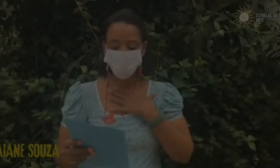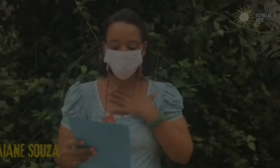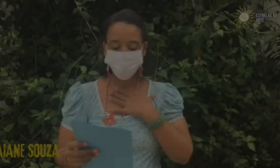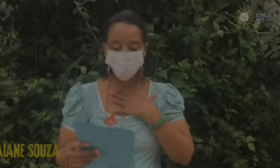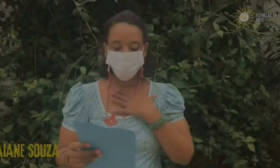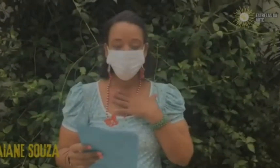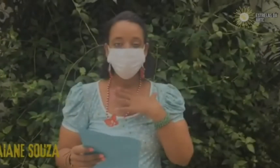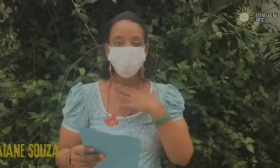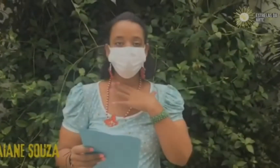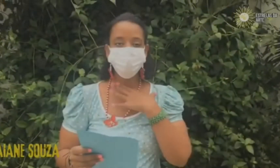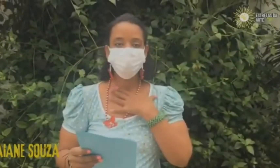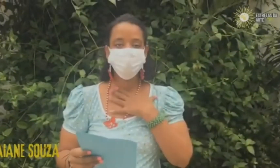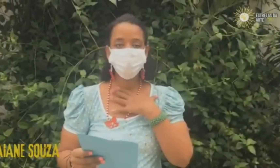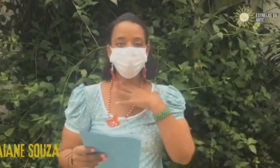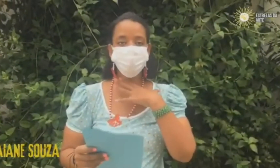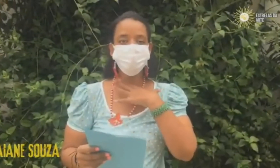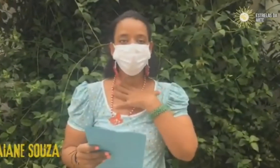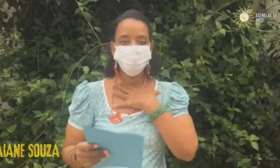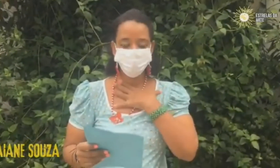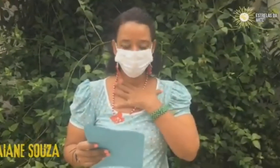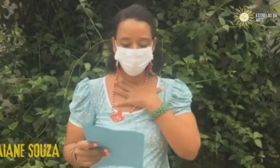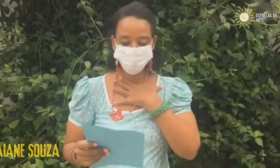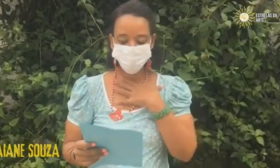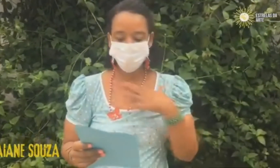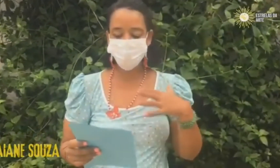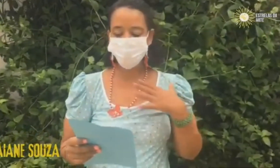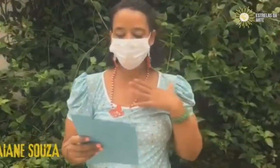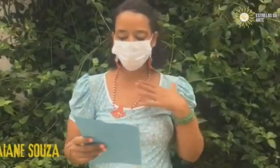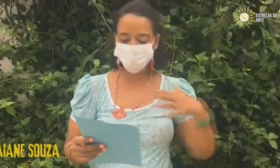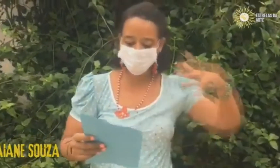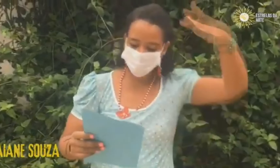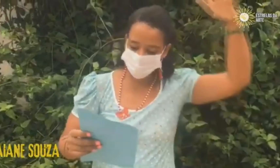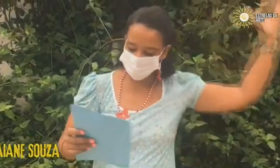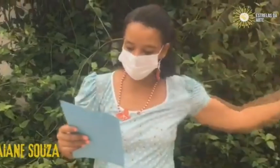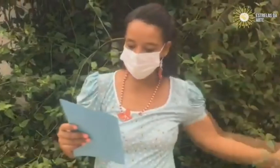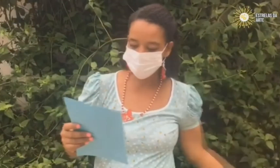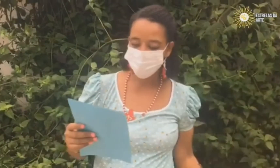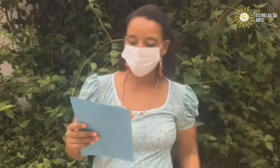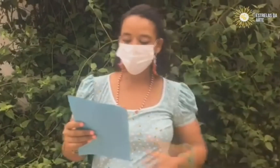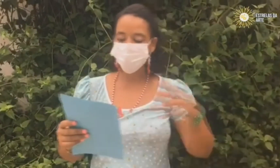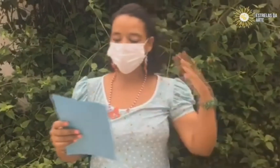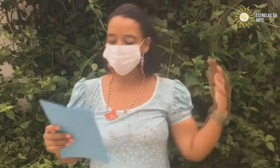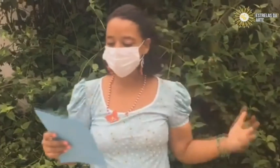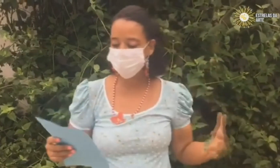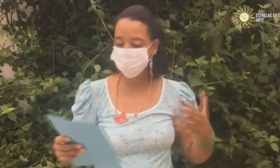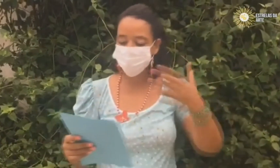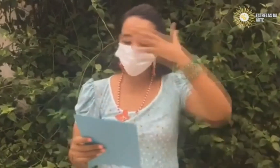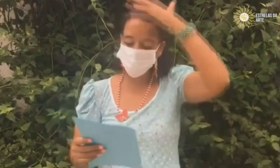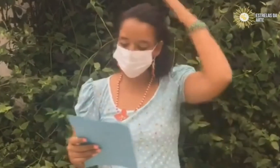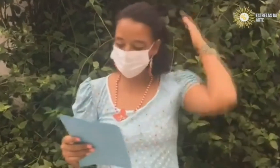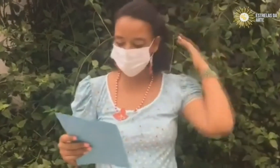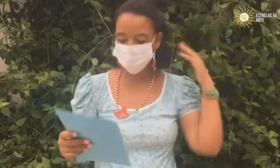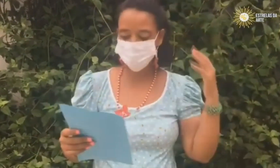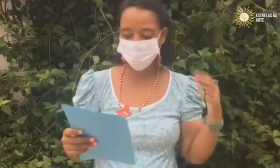Souza. Essa poesia é minha. Era uma vez uma menina que